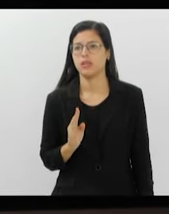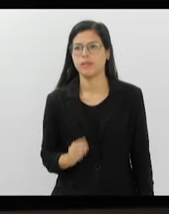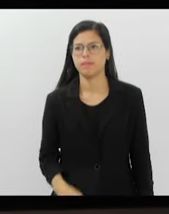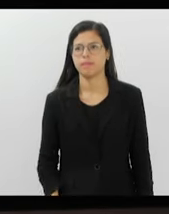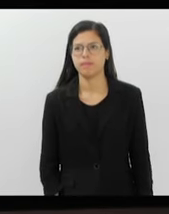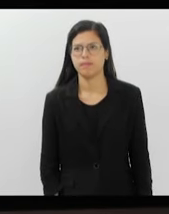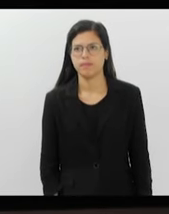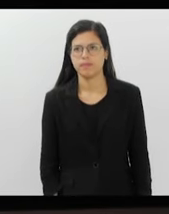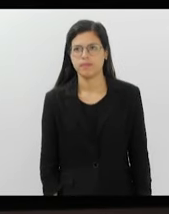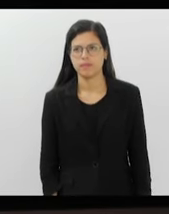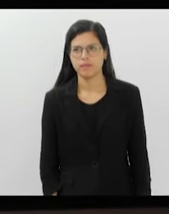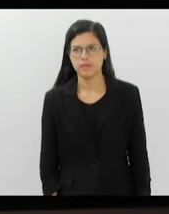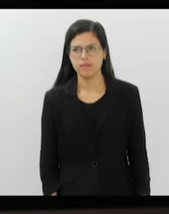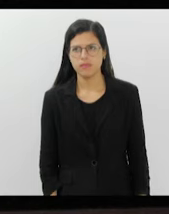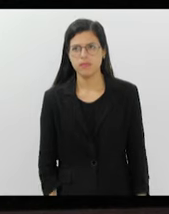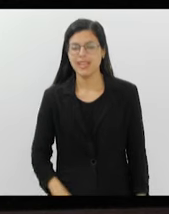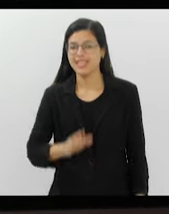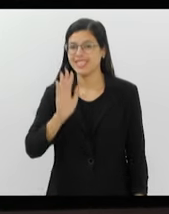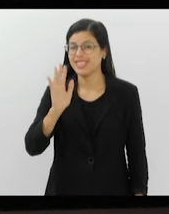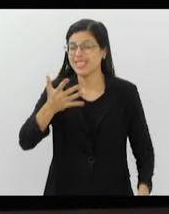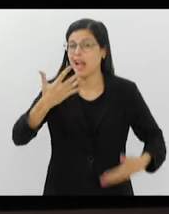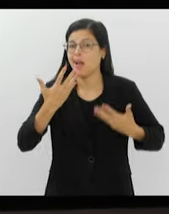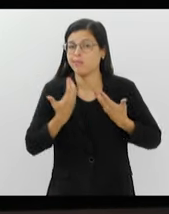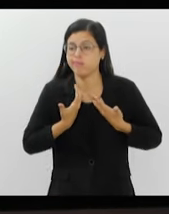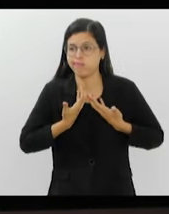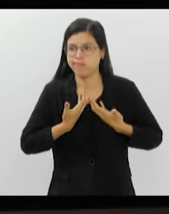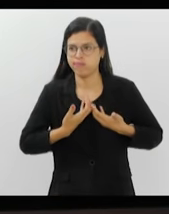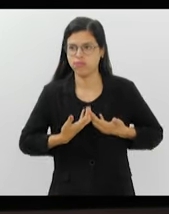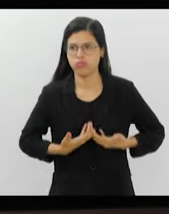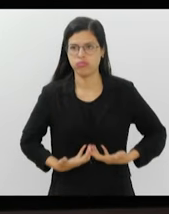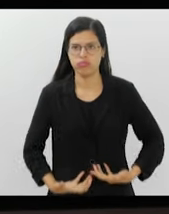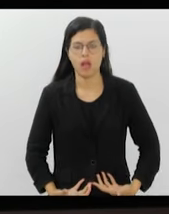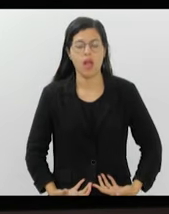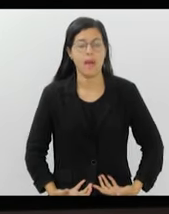brasileira que já estava cansada